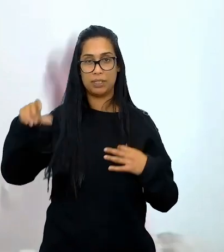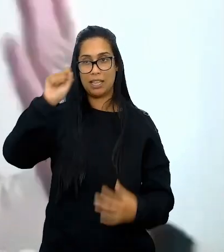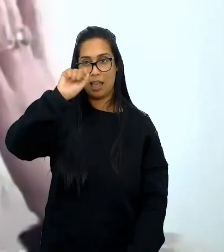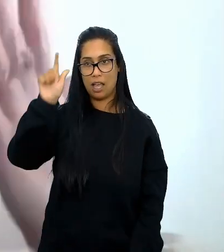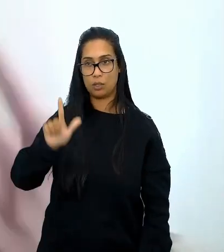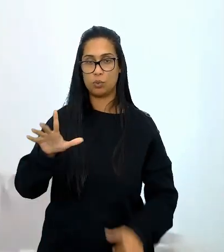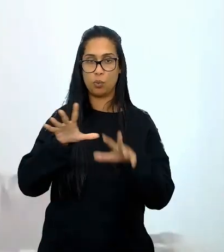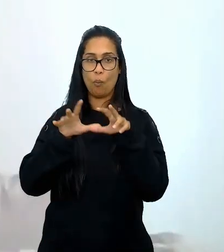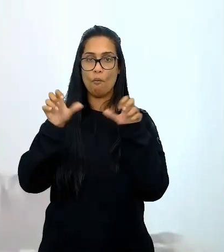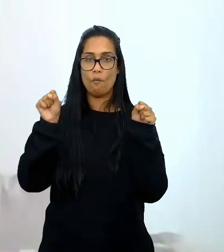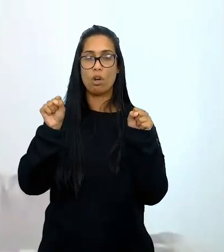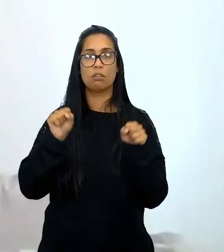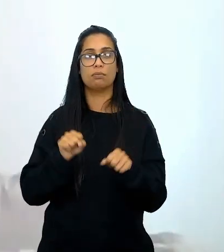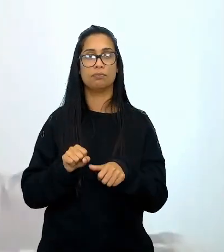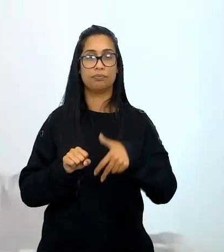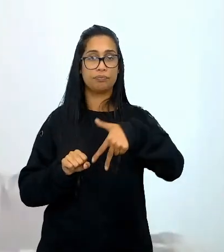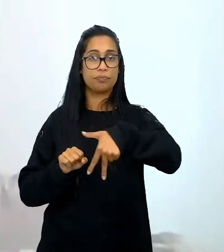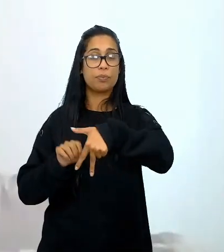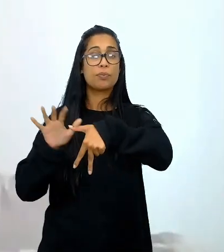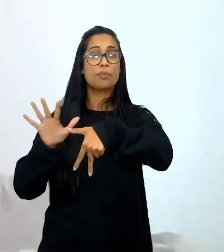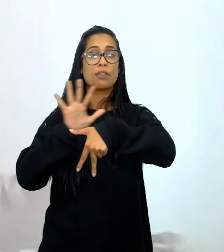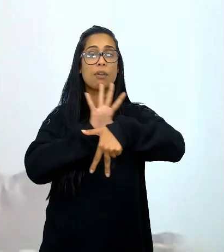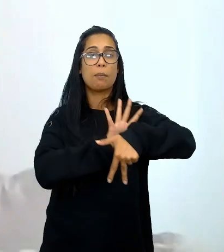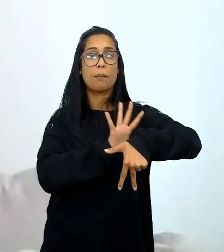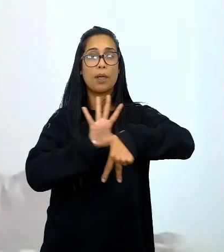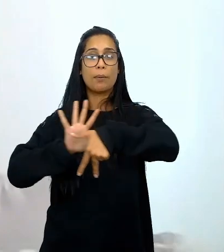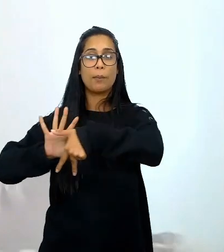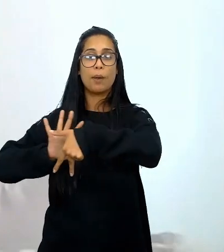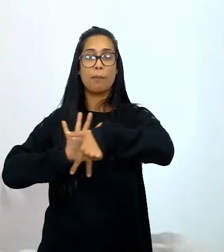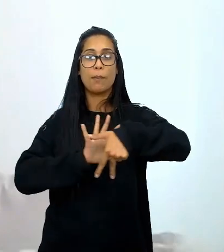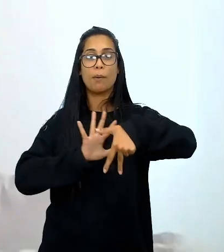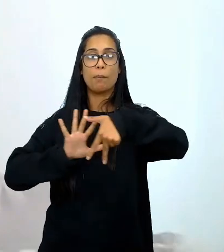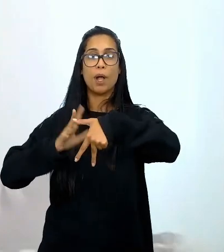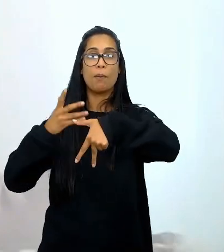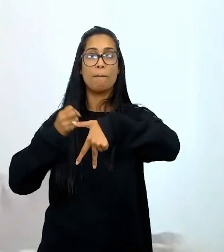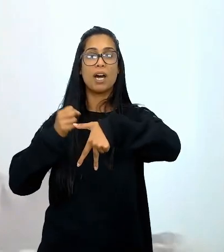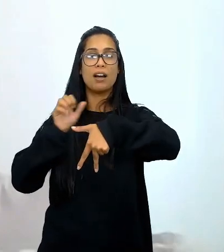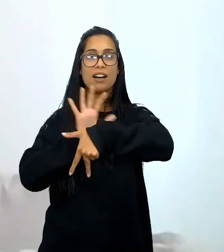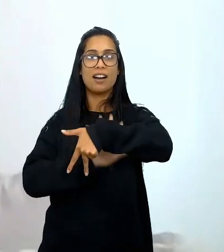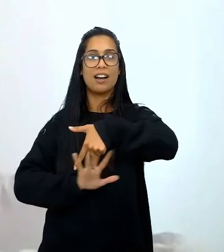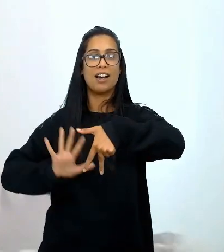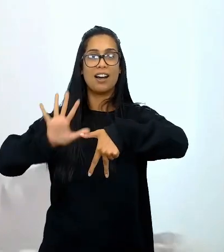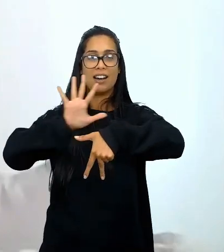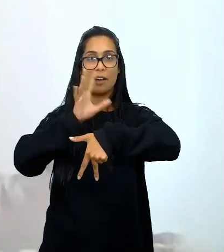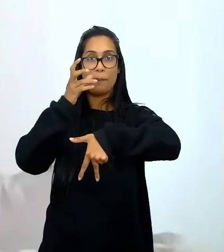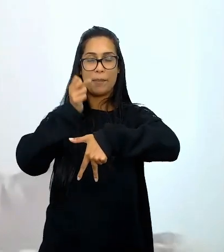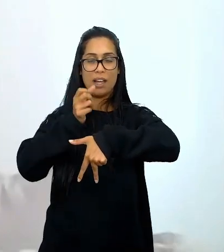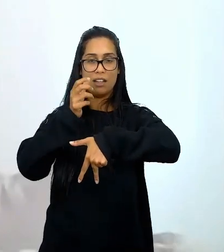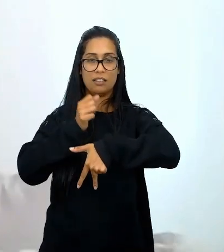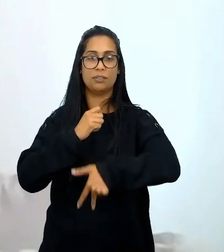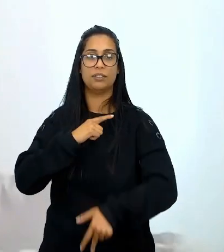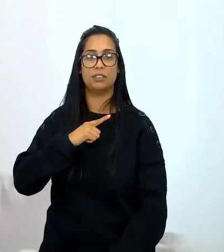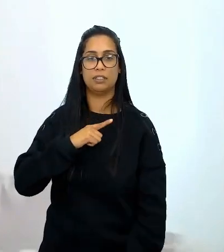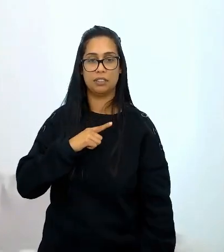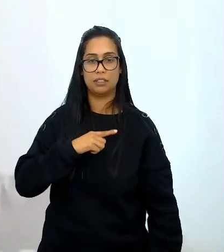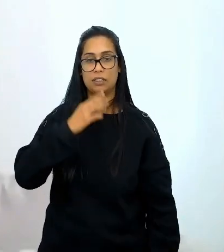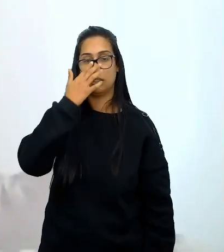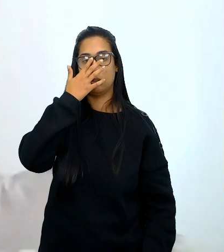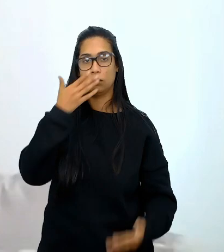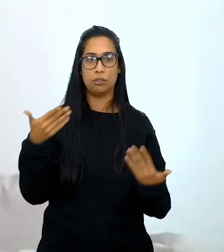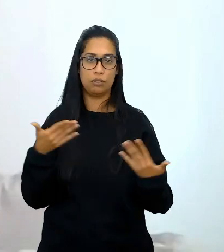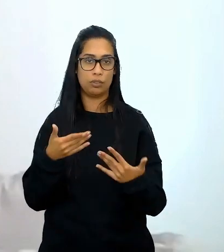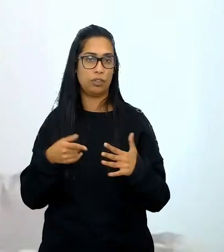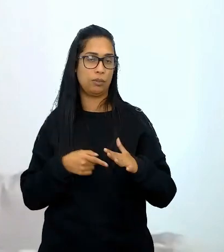azul. Atrás de mim, vocês podem ver uma parede branca, tá bem? Enquanto eu vou subir aqui a apresentação de hoje,